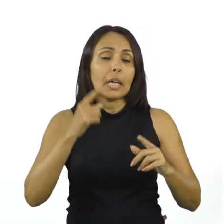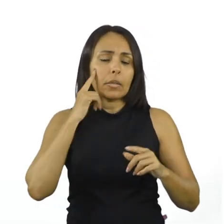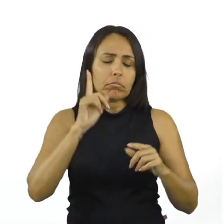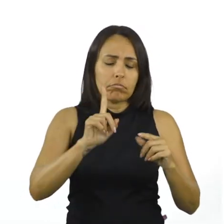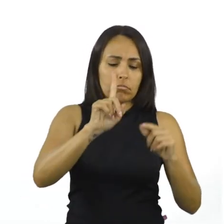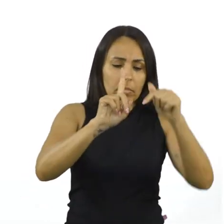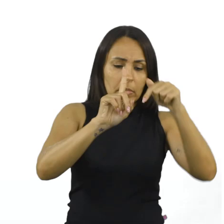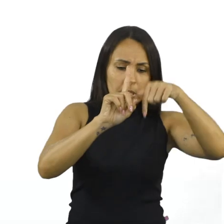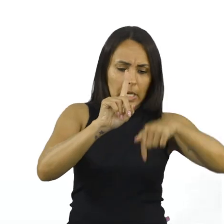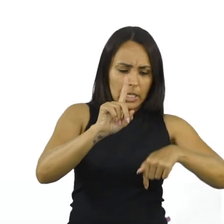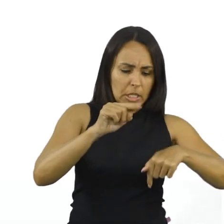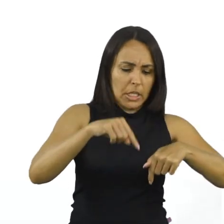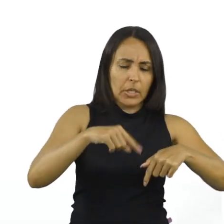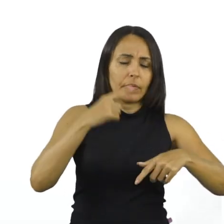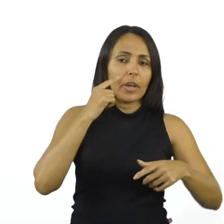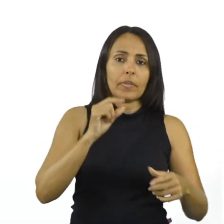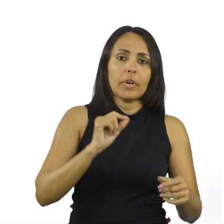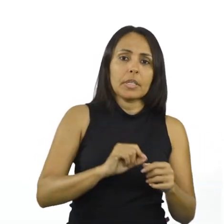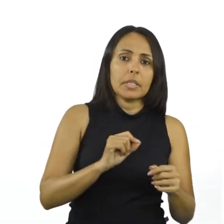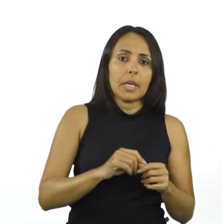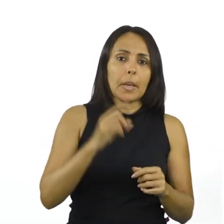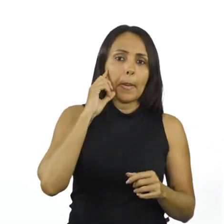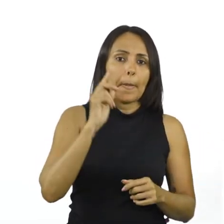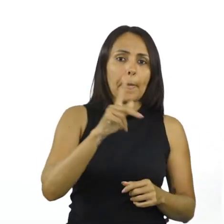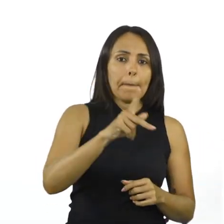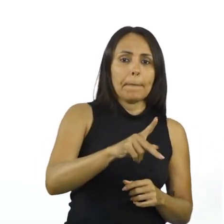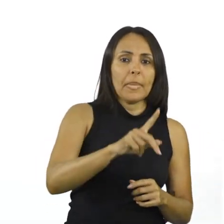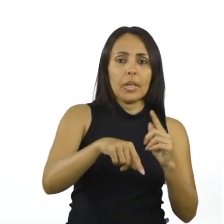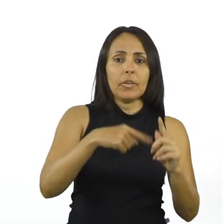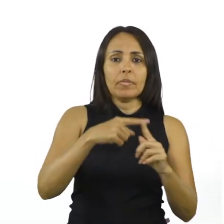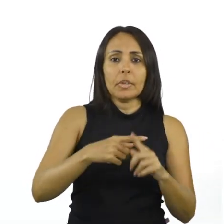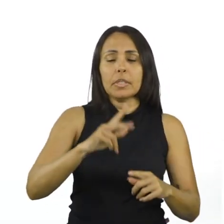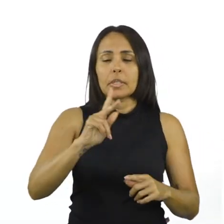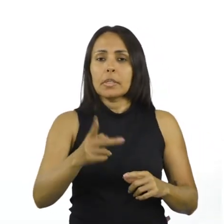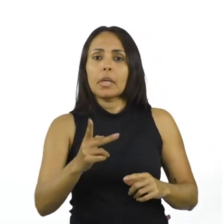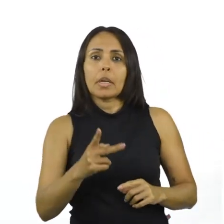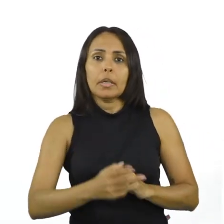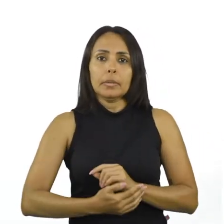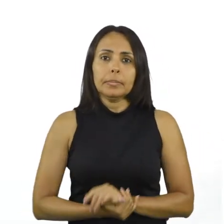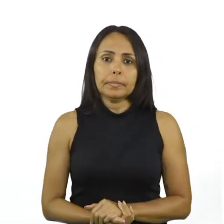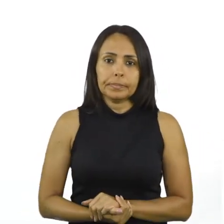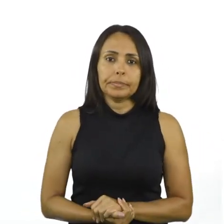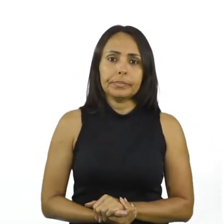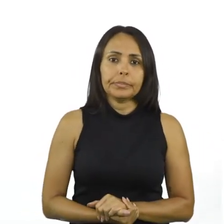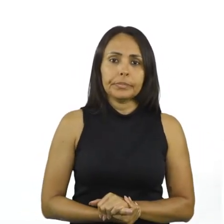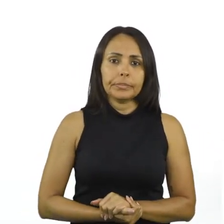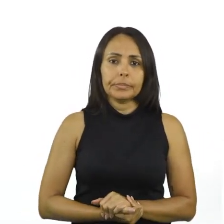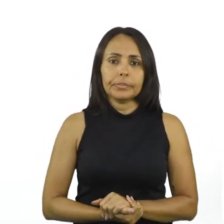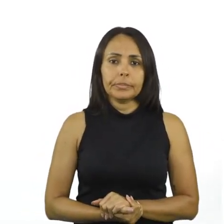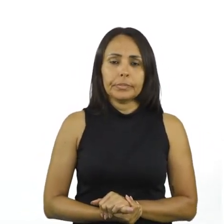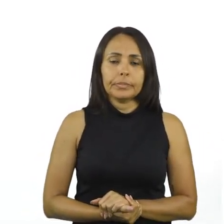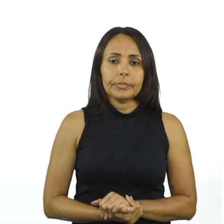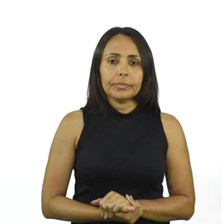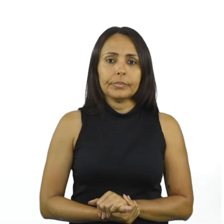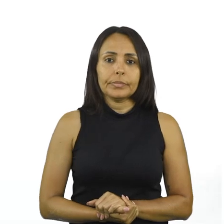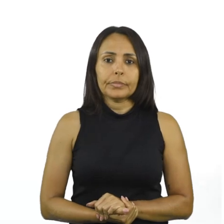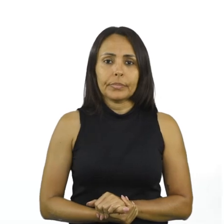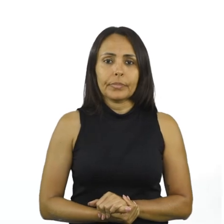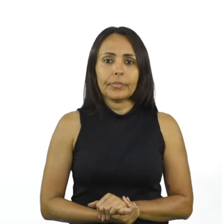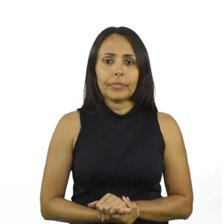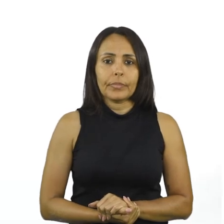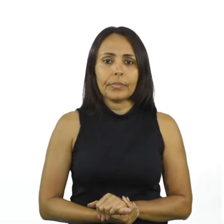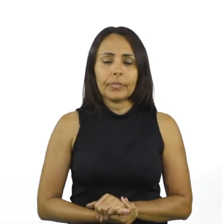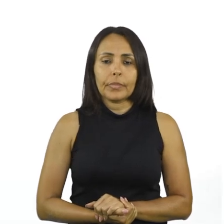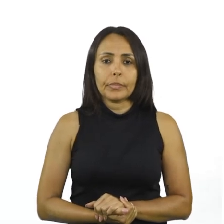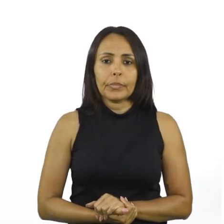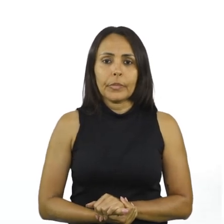na descida, a gente vai fazer P vezes H, massa, gravidade vezes altura, meu grande hipopótamo, para você